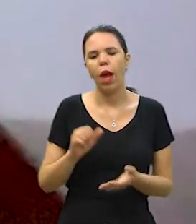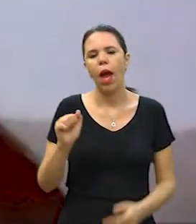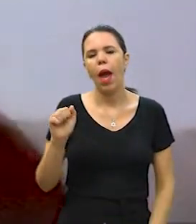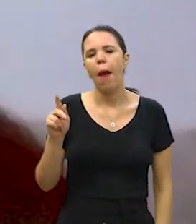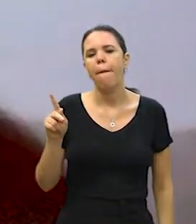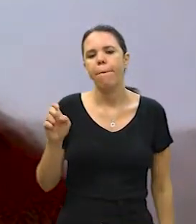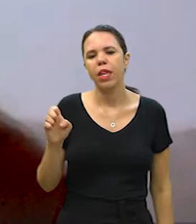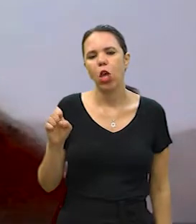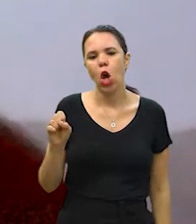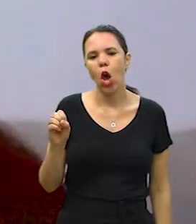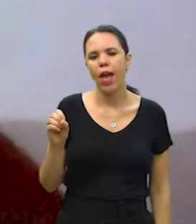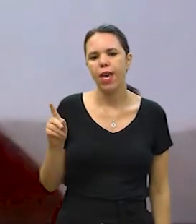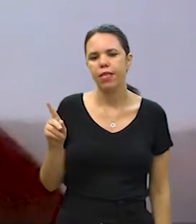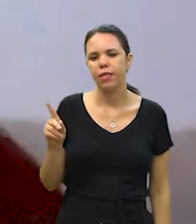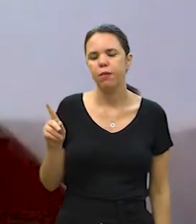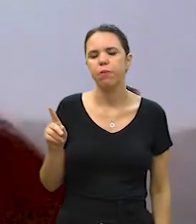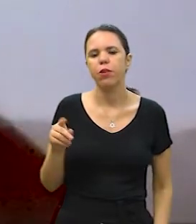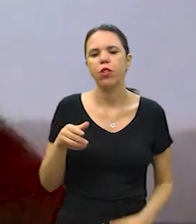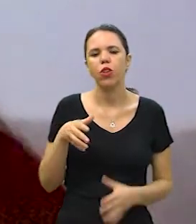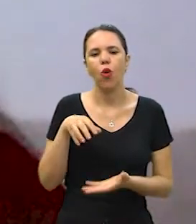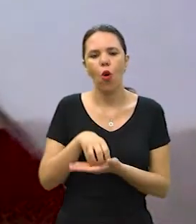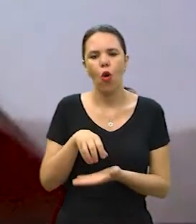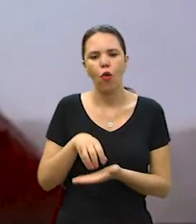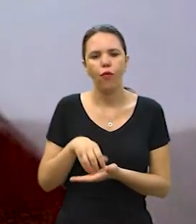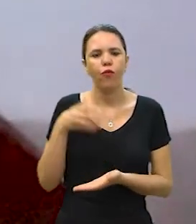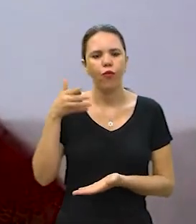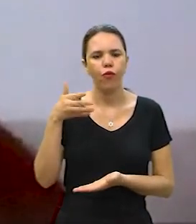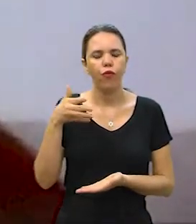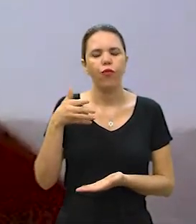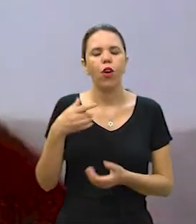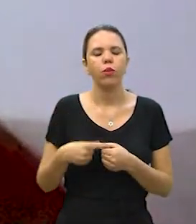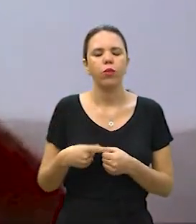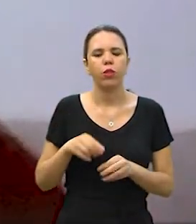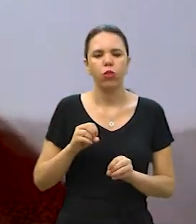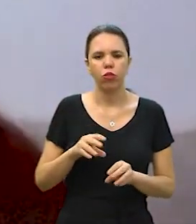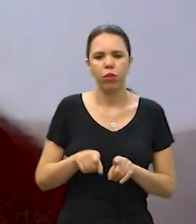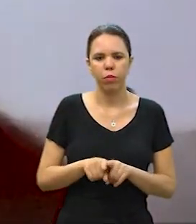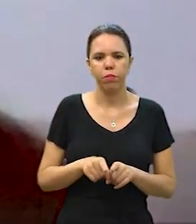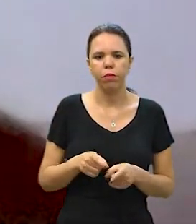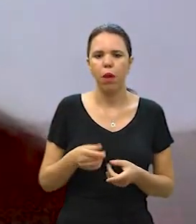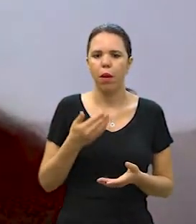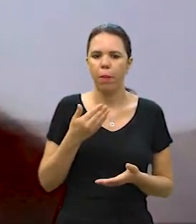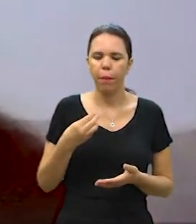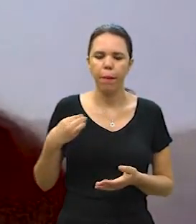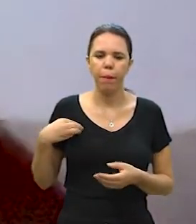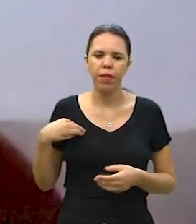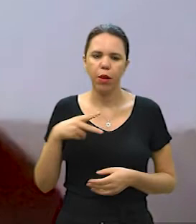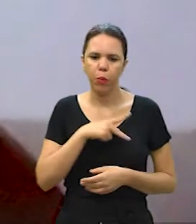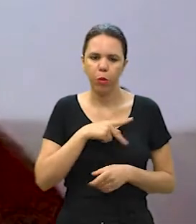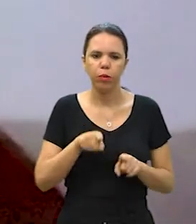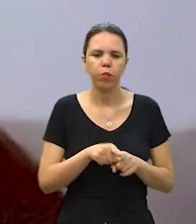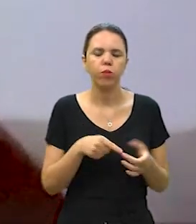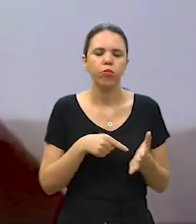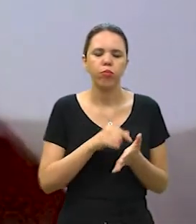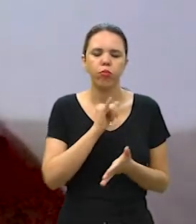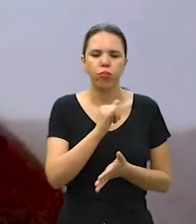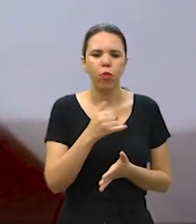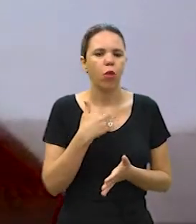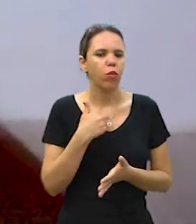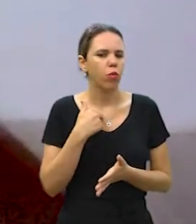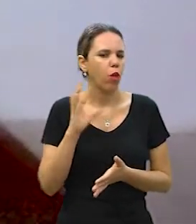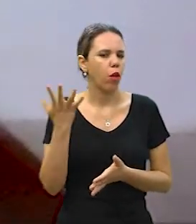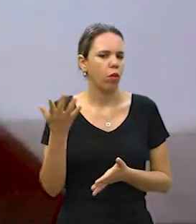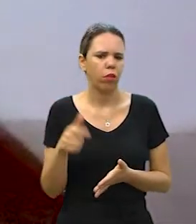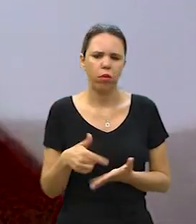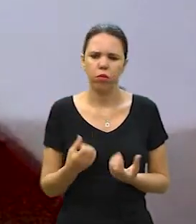ou no Fórum Municipal de Educação. Nós recorremos também várias vezes para o Ministério Público, porque isso não pode ficar